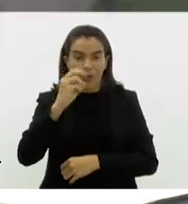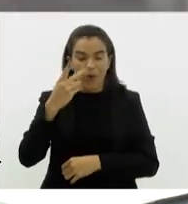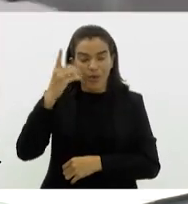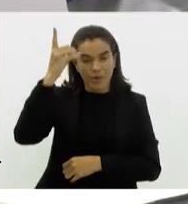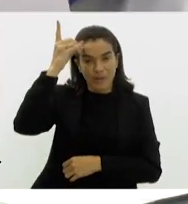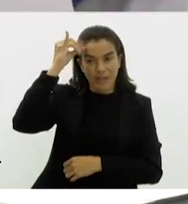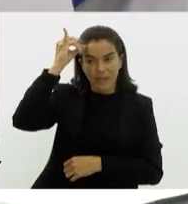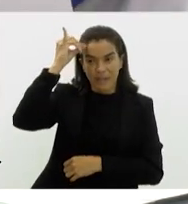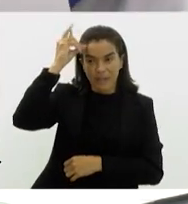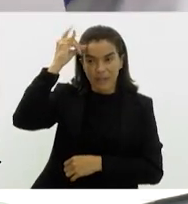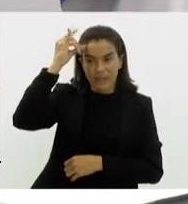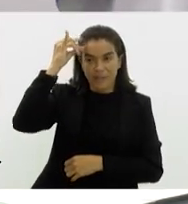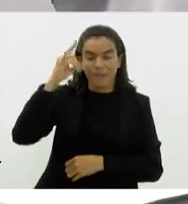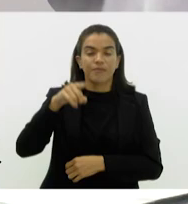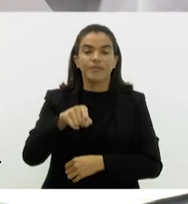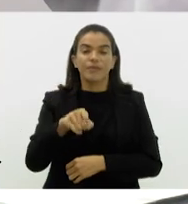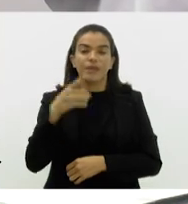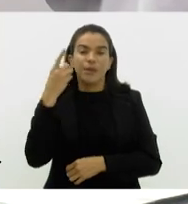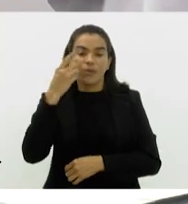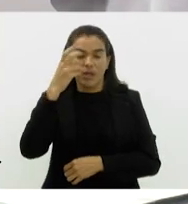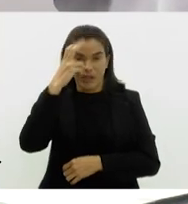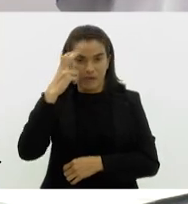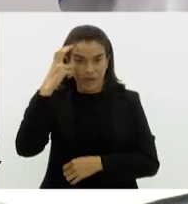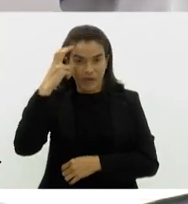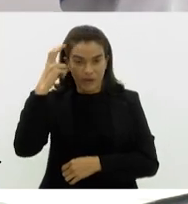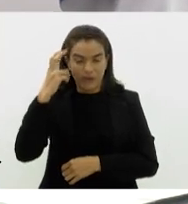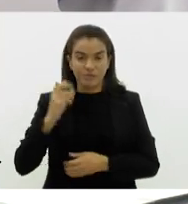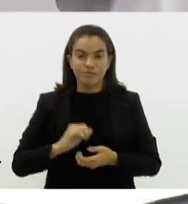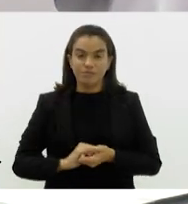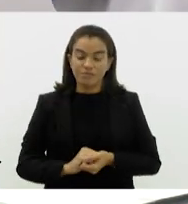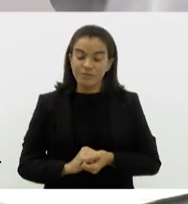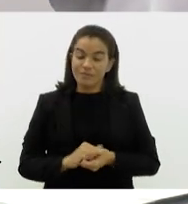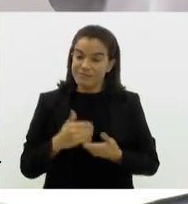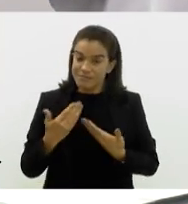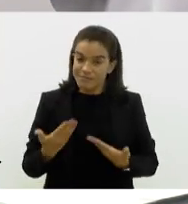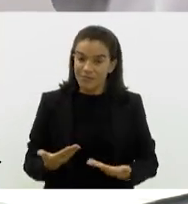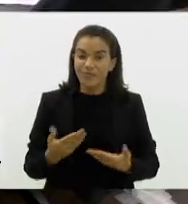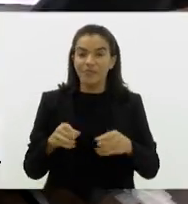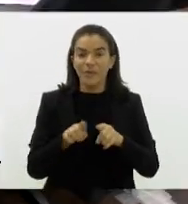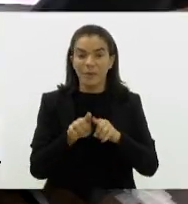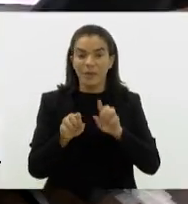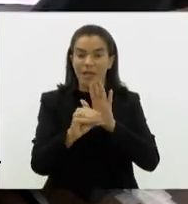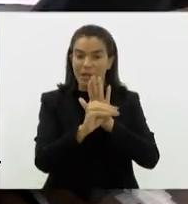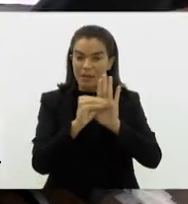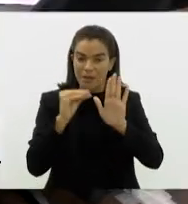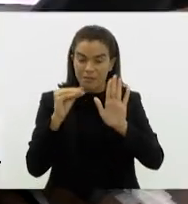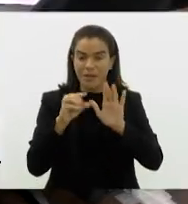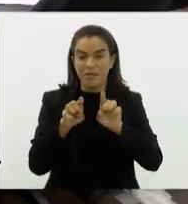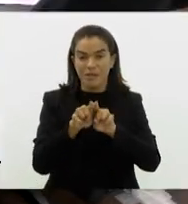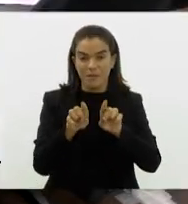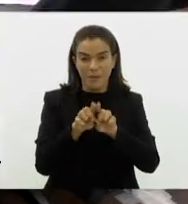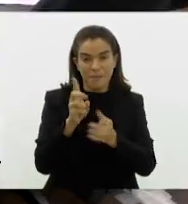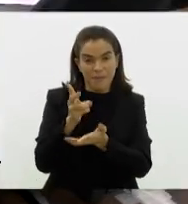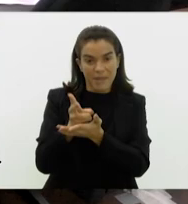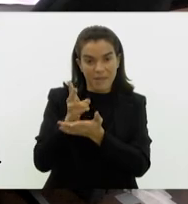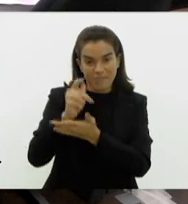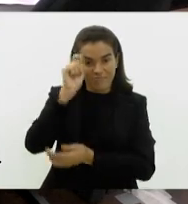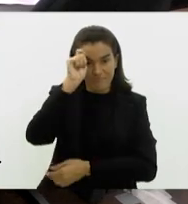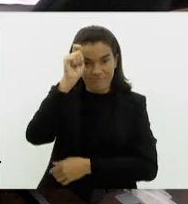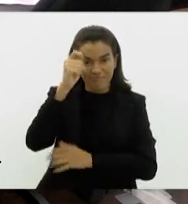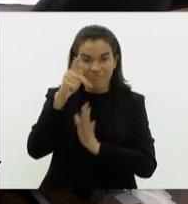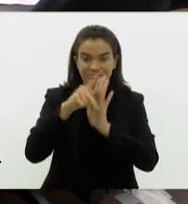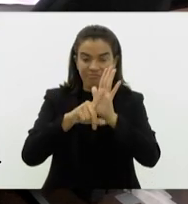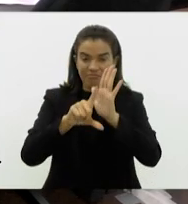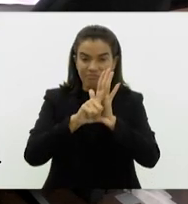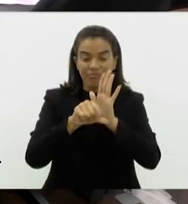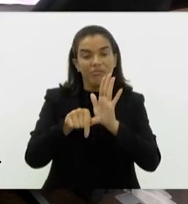Intelectual. Para aparecer, deputada Verônica Lima. Bom, aqui também foram emendas, algumas, inclusive, do próprio autor do projeto.